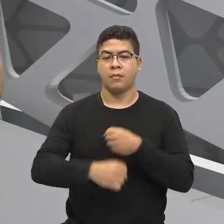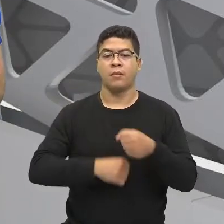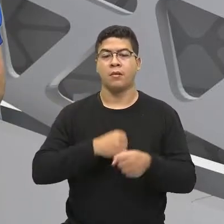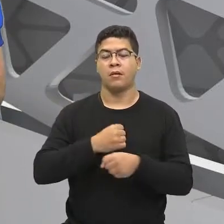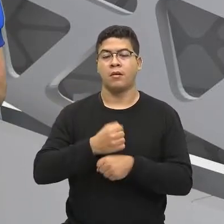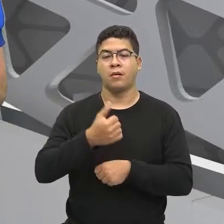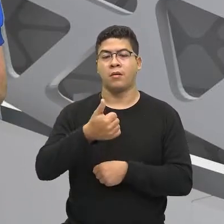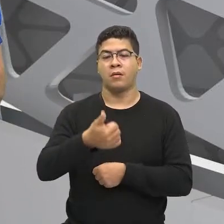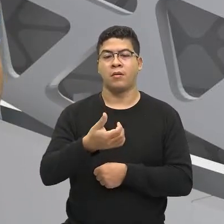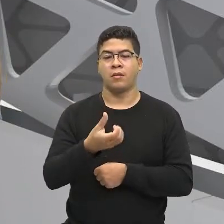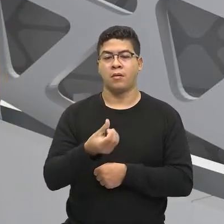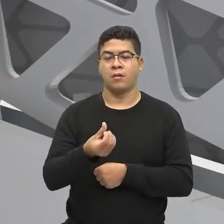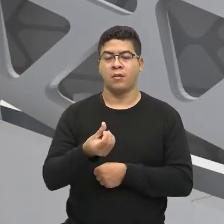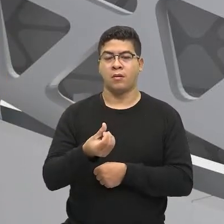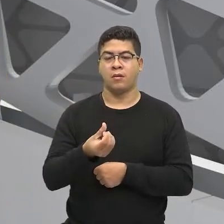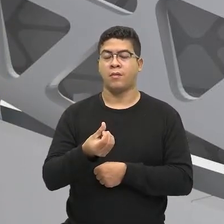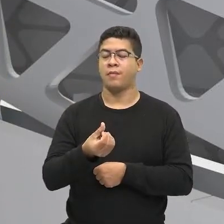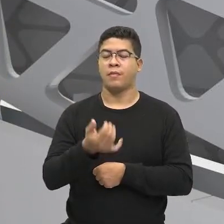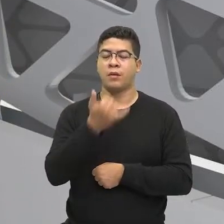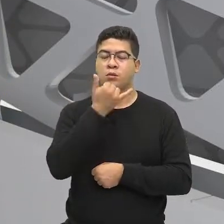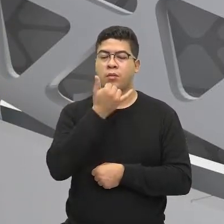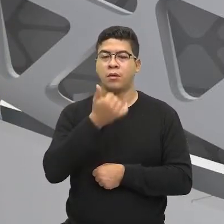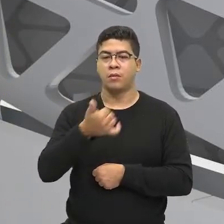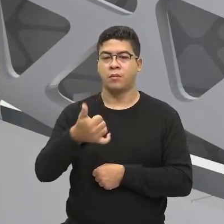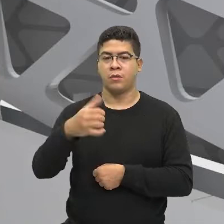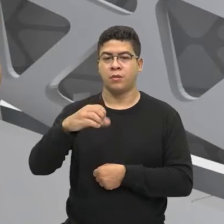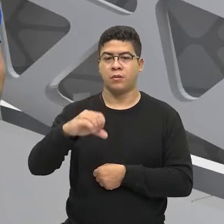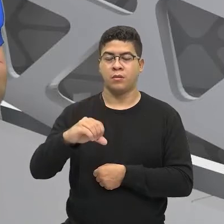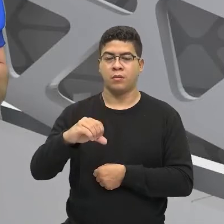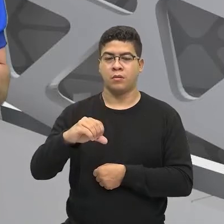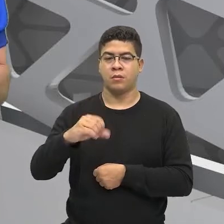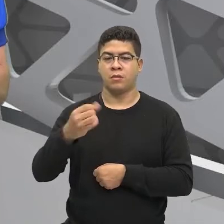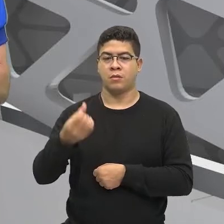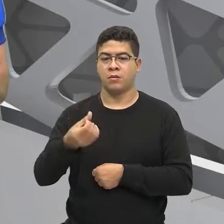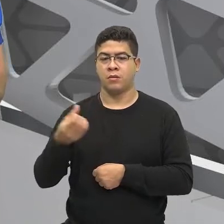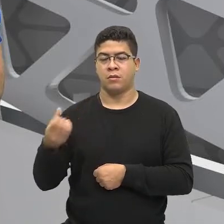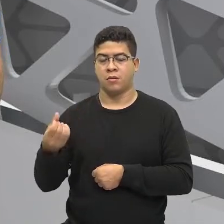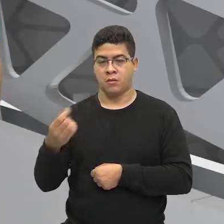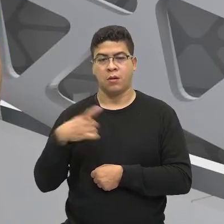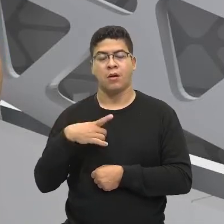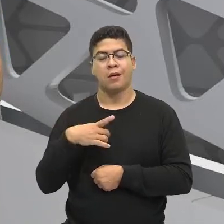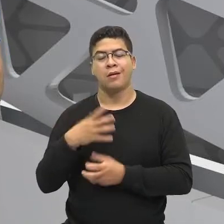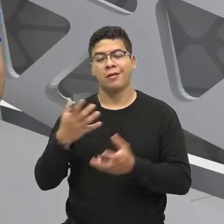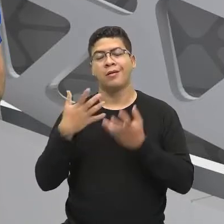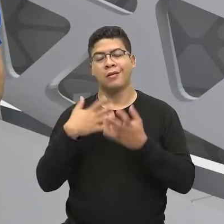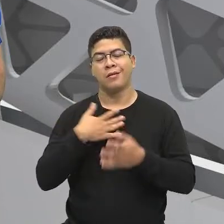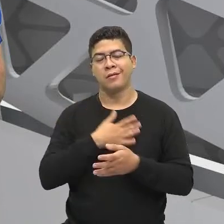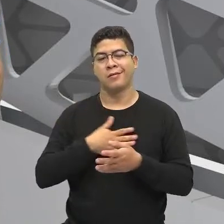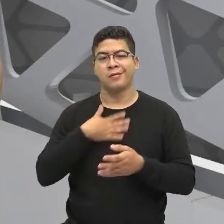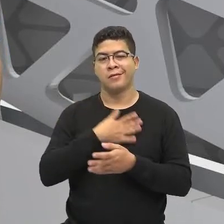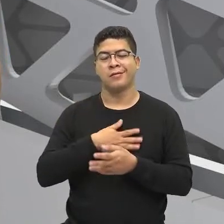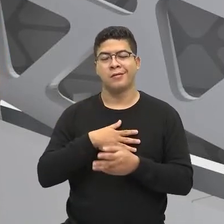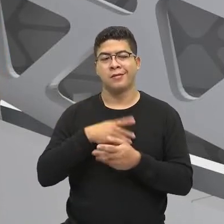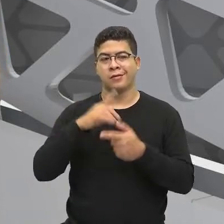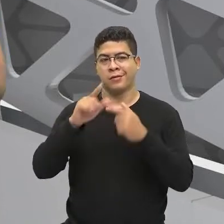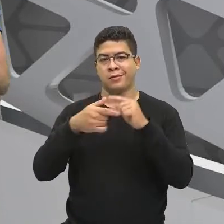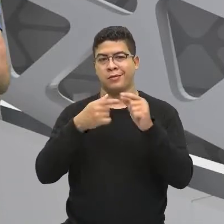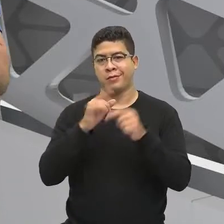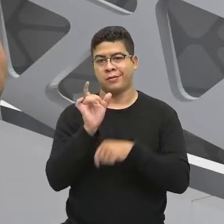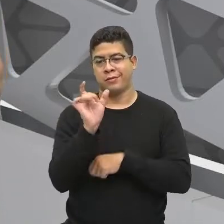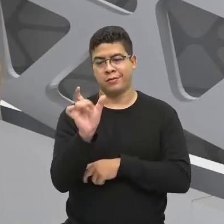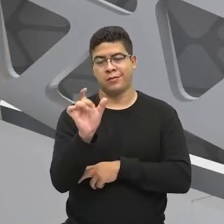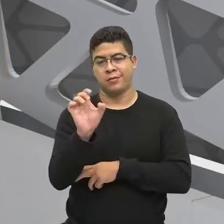1966. Né? A gente nota que ele gostava muito, né? Essa palavra estrela. Então, é isso aí, gente, alguns dos seus trabalhos, né? Ele